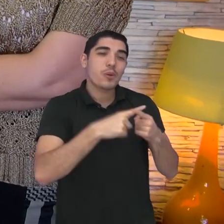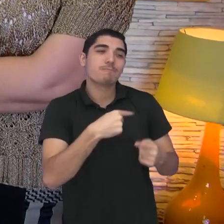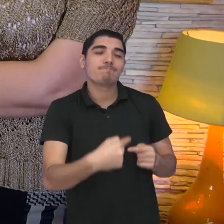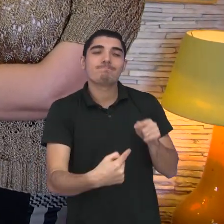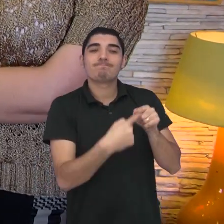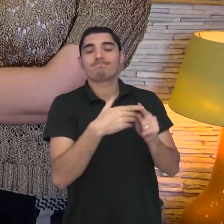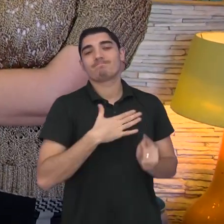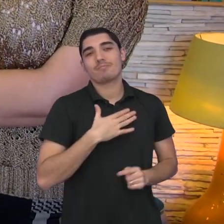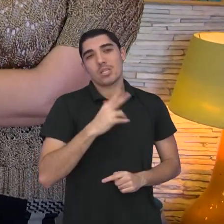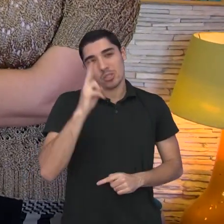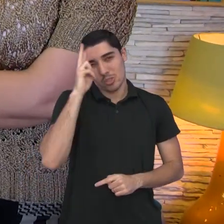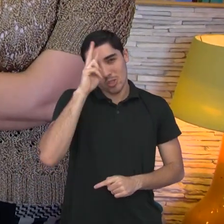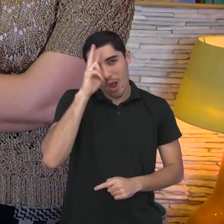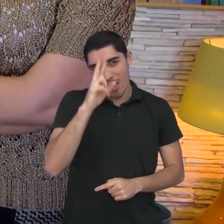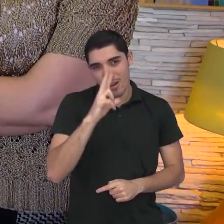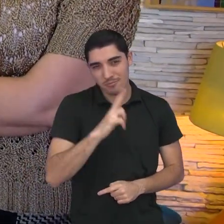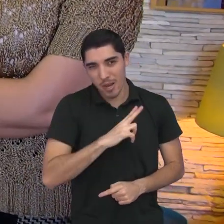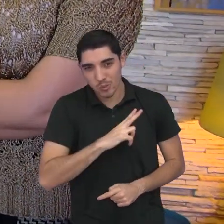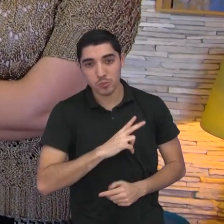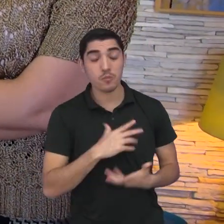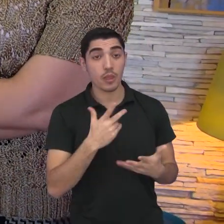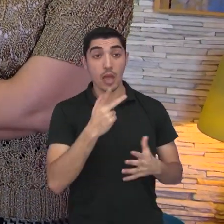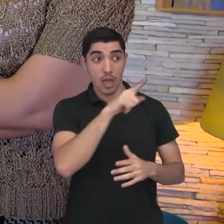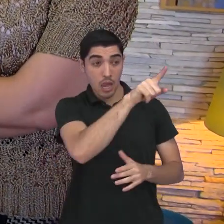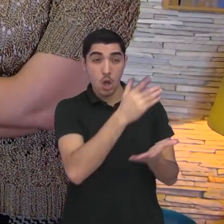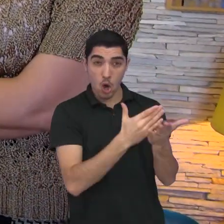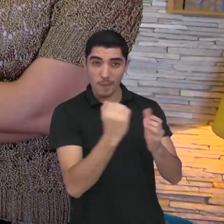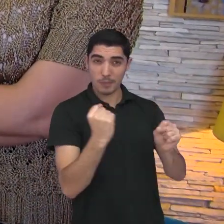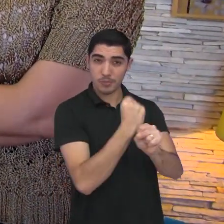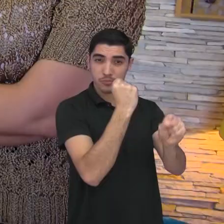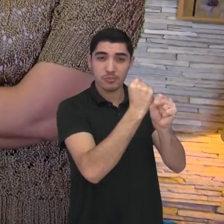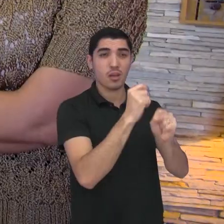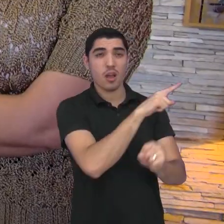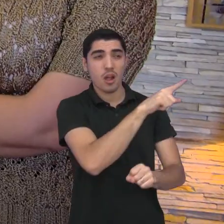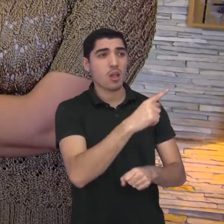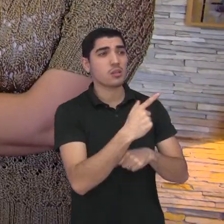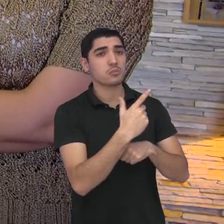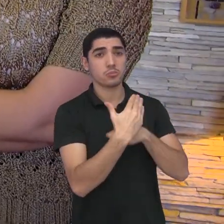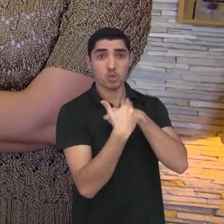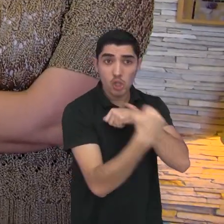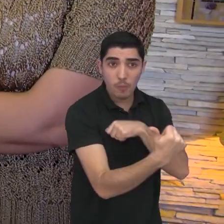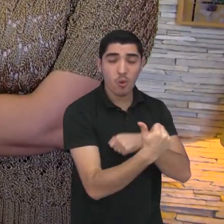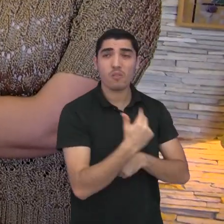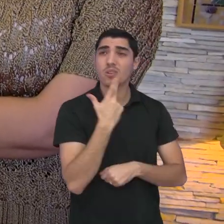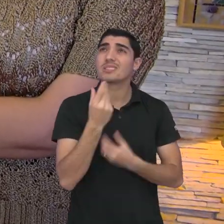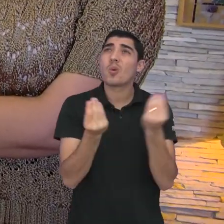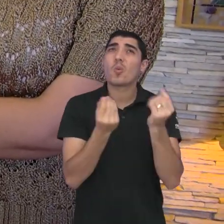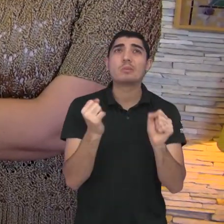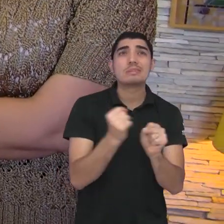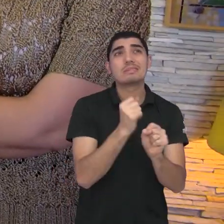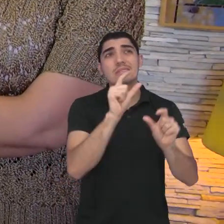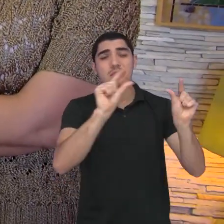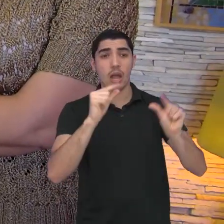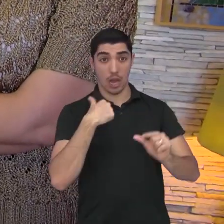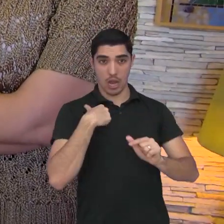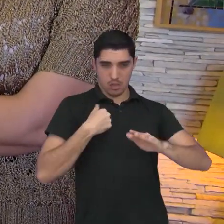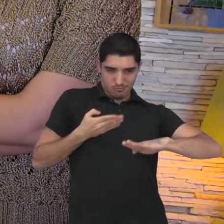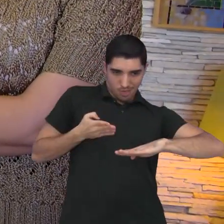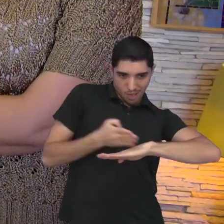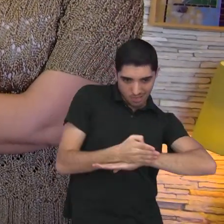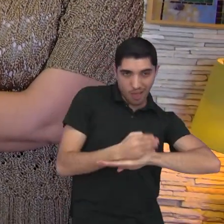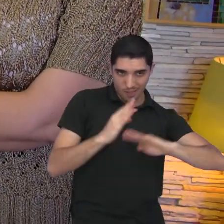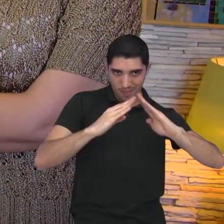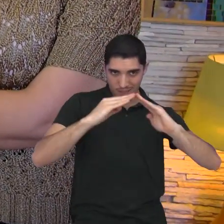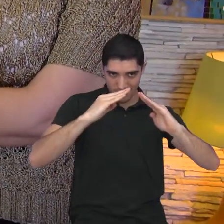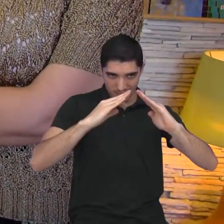assim, particularidade. Quando eles embargaram a obra, me chamaram lá, já estava encomendado o trabalho, e agora como é que vai ser feito? Quando eu entrei dentro da capelinha,